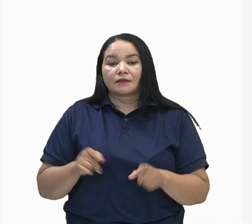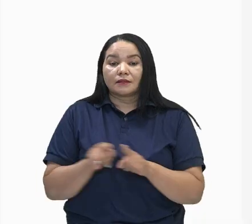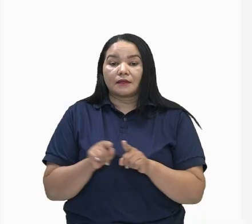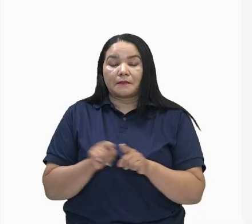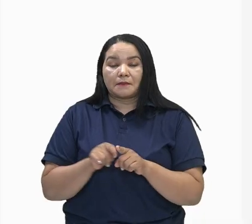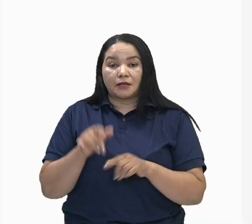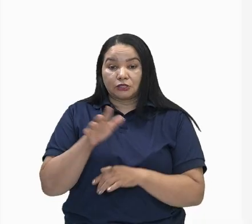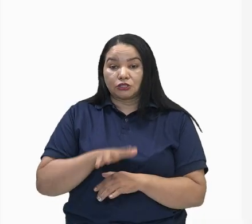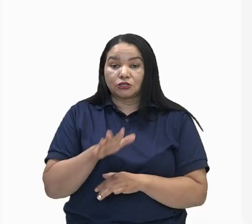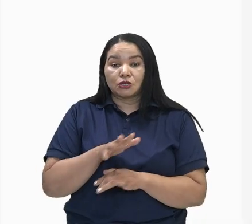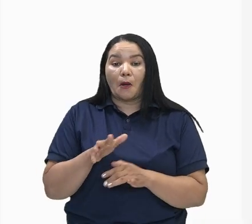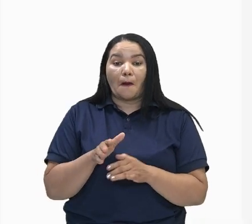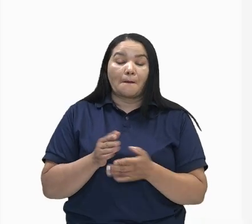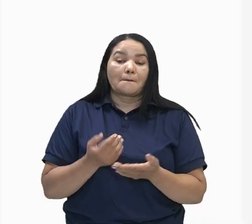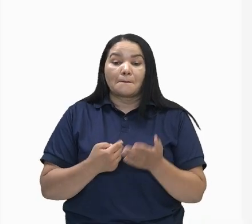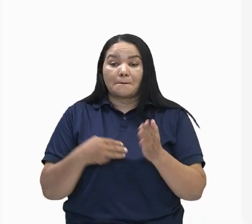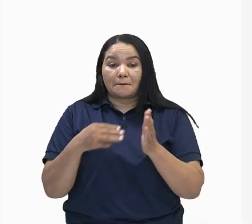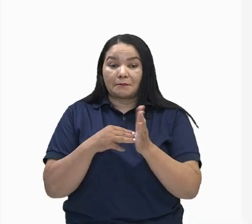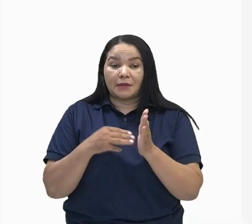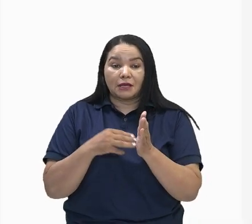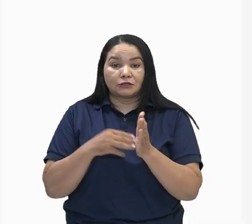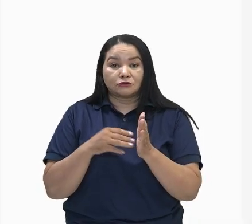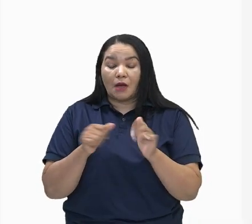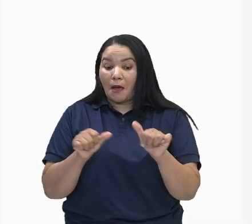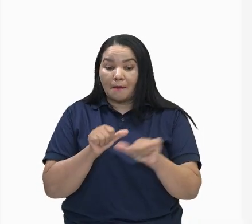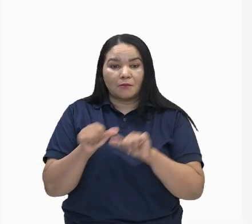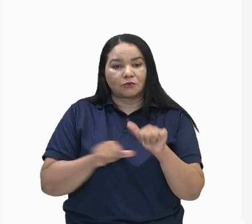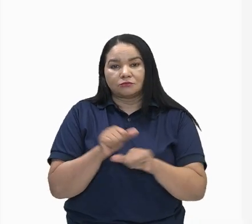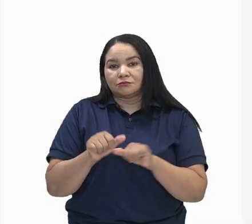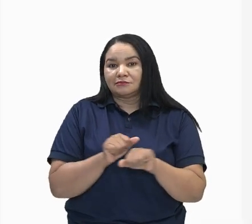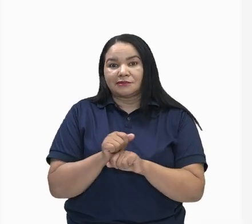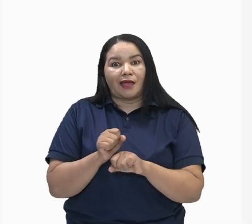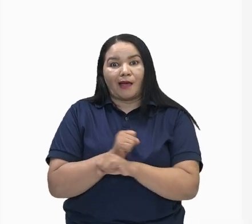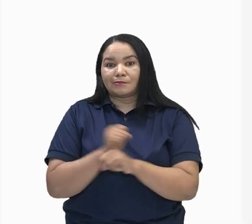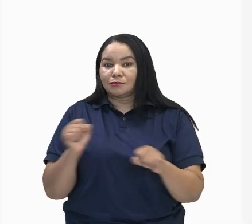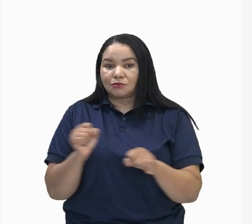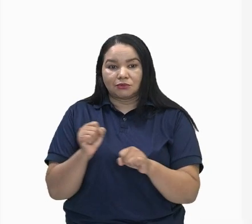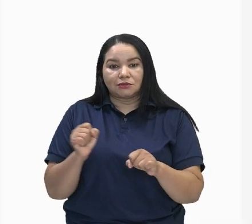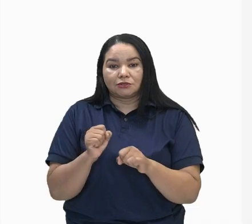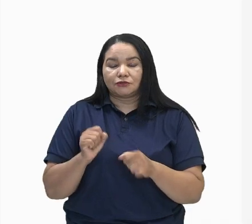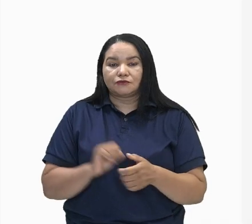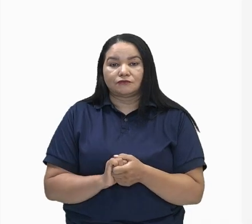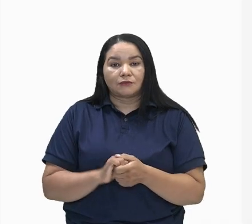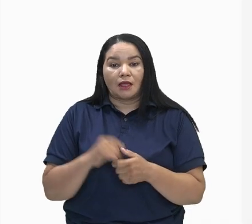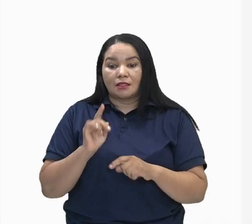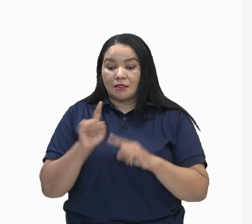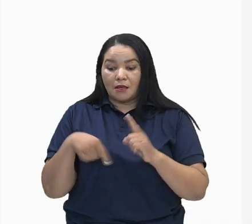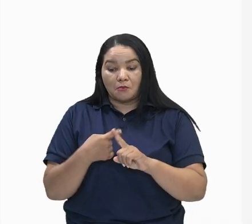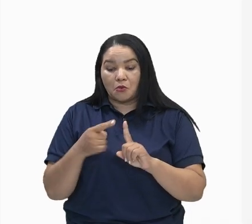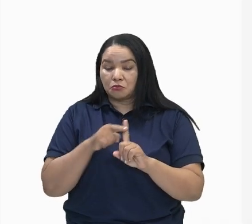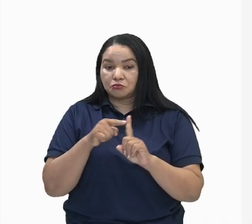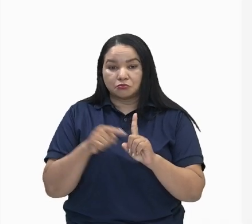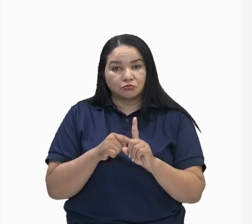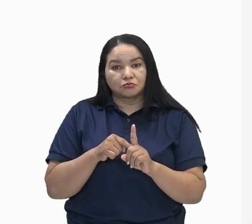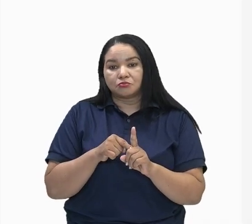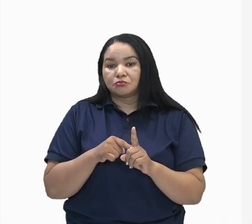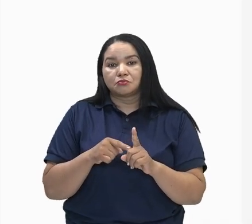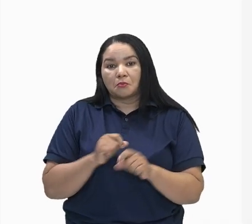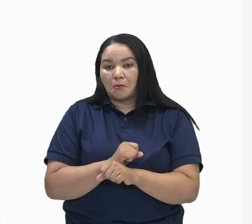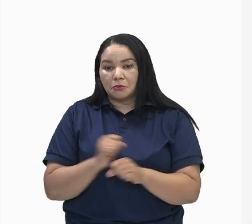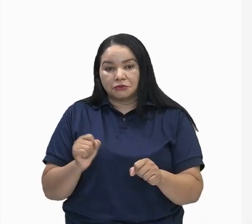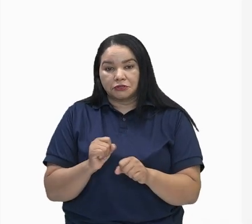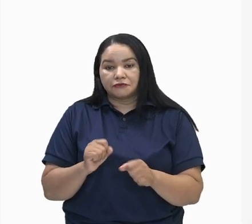eles são considerados irreversíveis, tá? Incapacitando a reprodução no ato sexual.